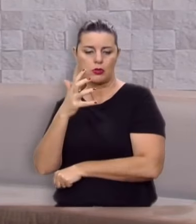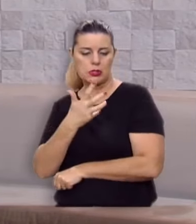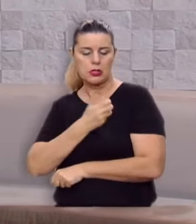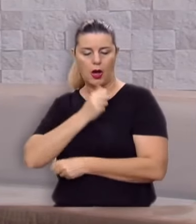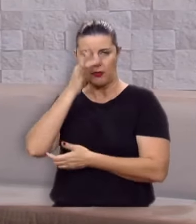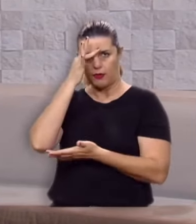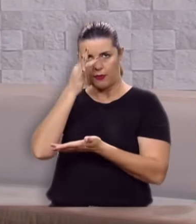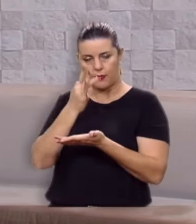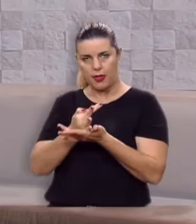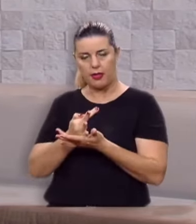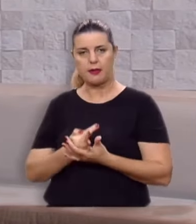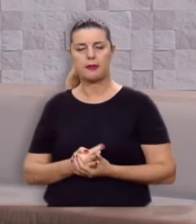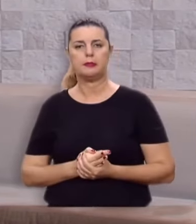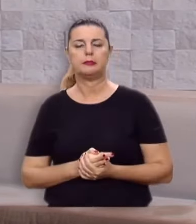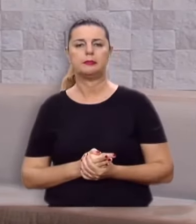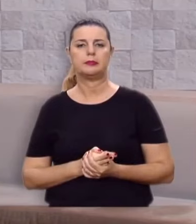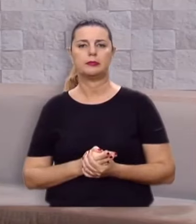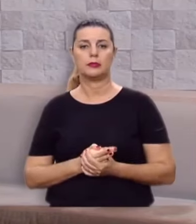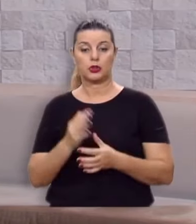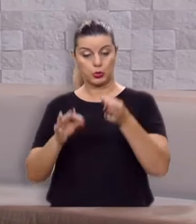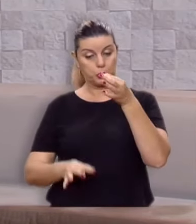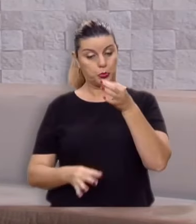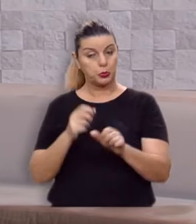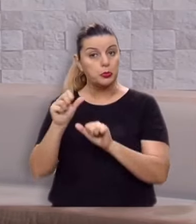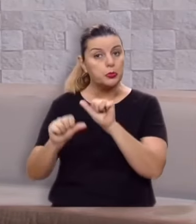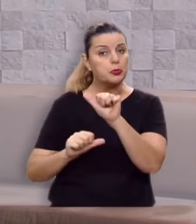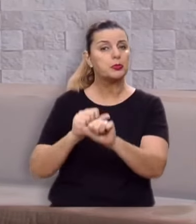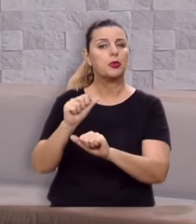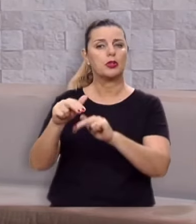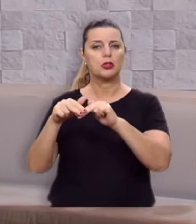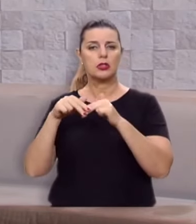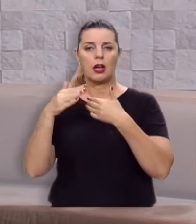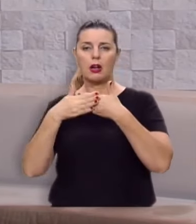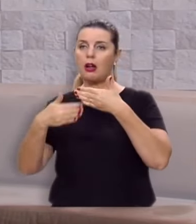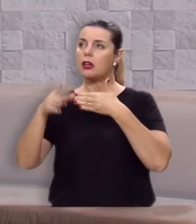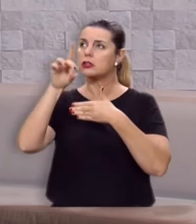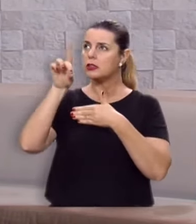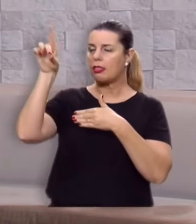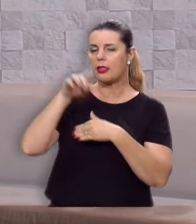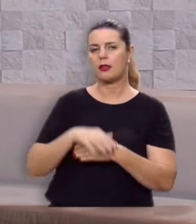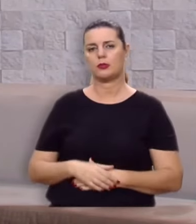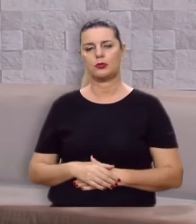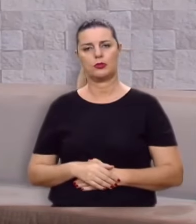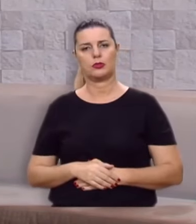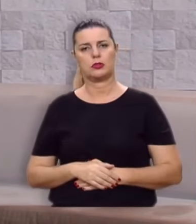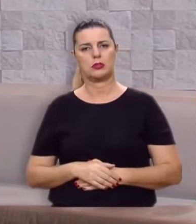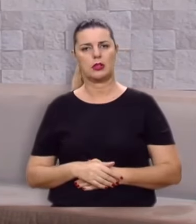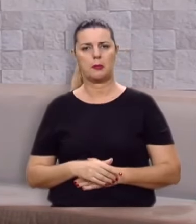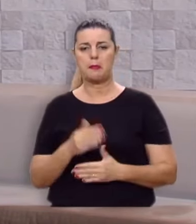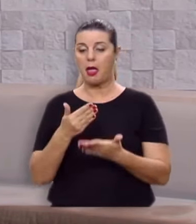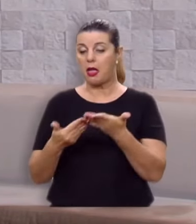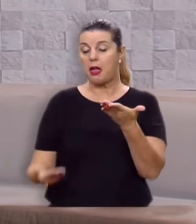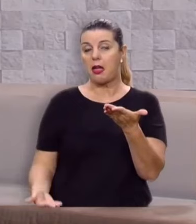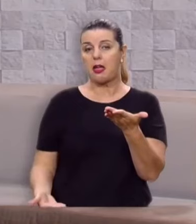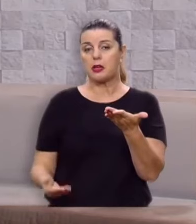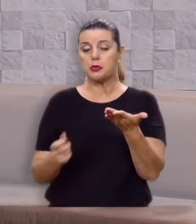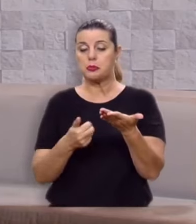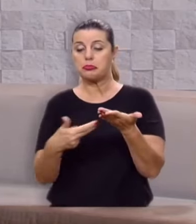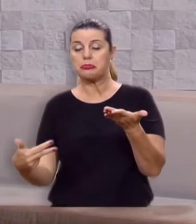pela fé, mediante a fé, que foi justificado diante do tribunal de Deus, venha a perecer.